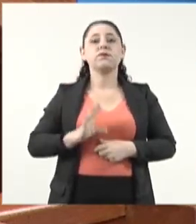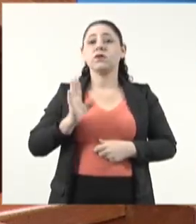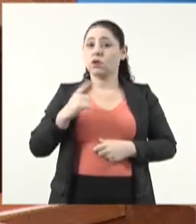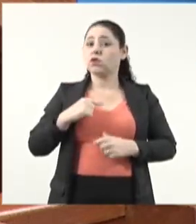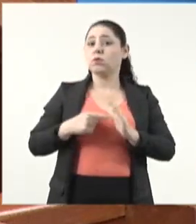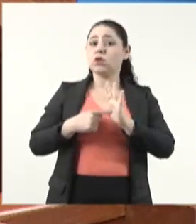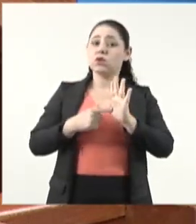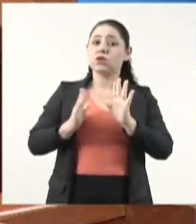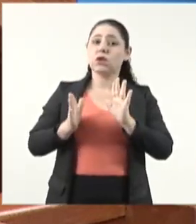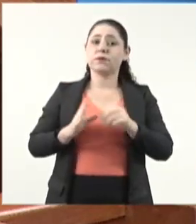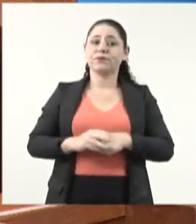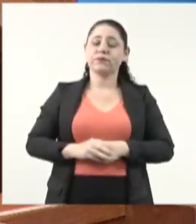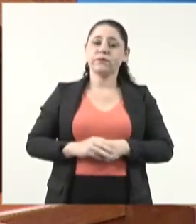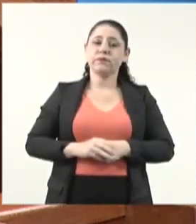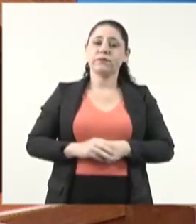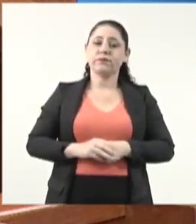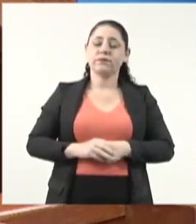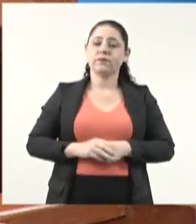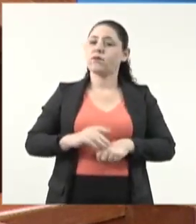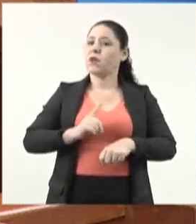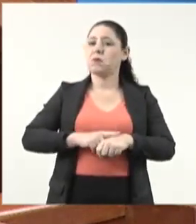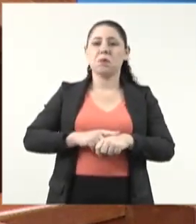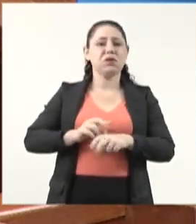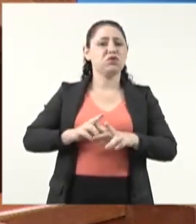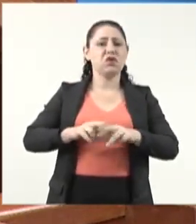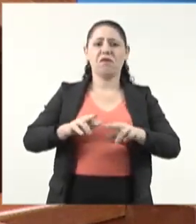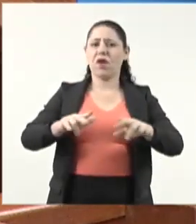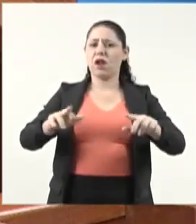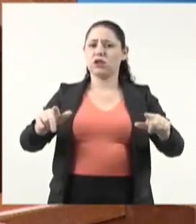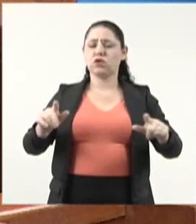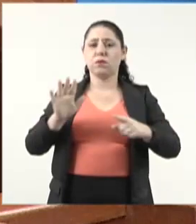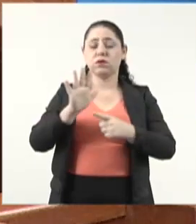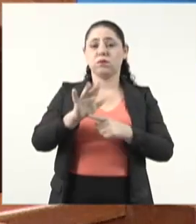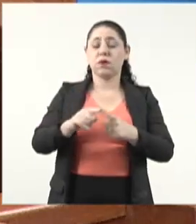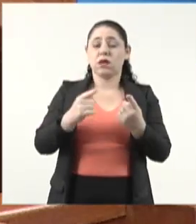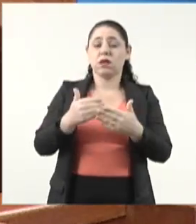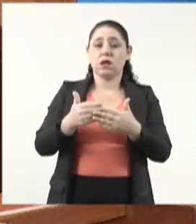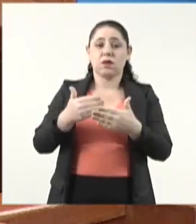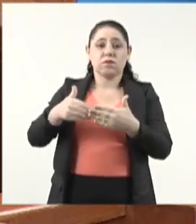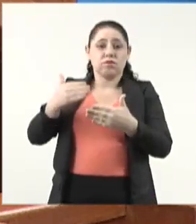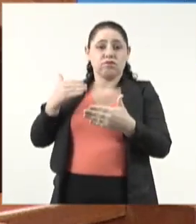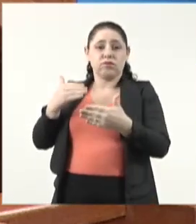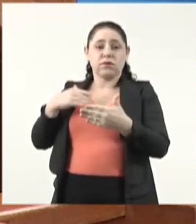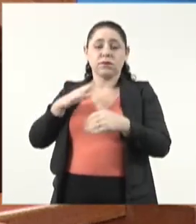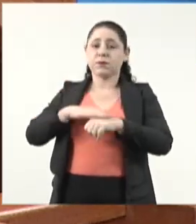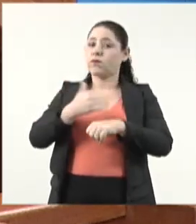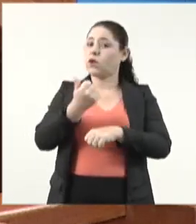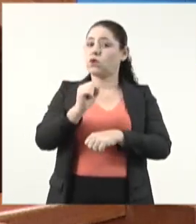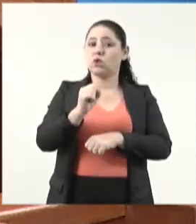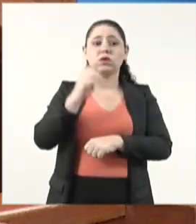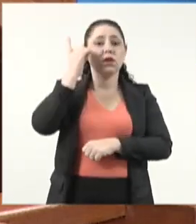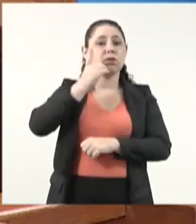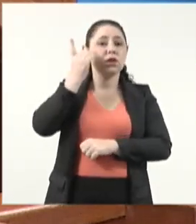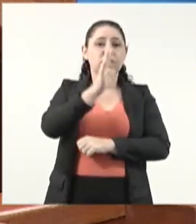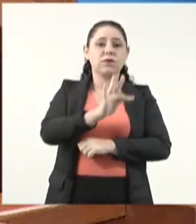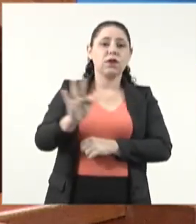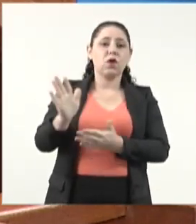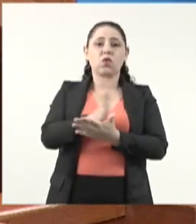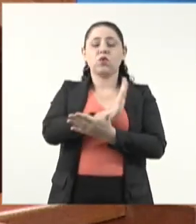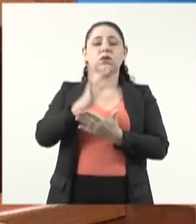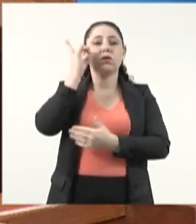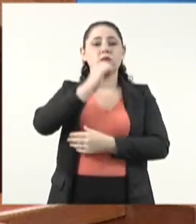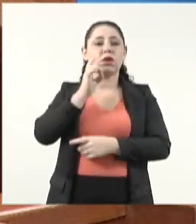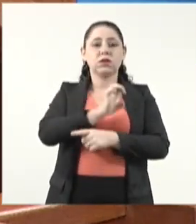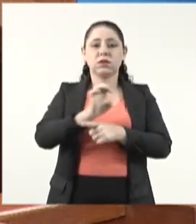mostraram isso em várias situações, já revelaram isso, né? Agora, bem recentemente, mais de 8 deputadas federais e algumas